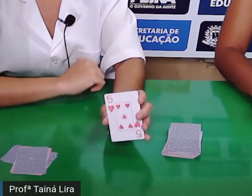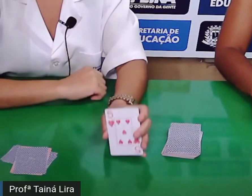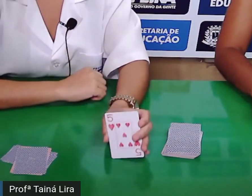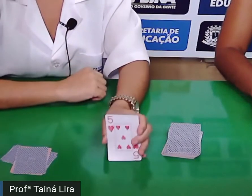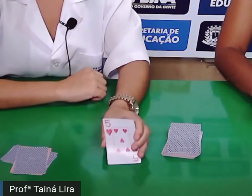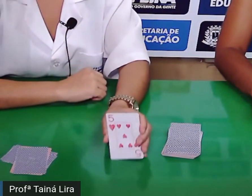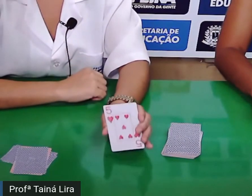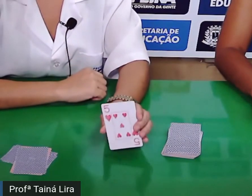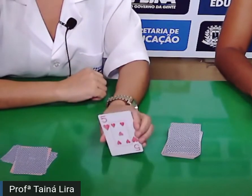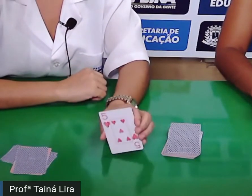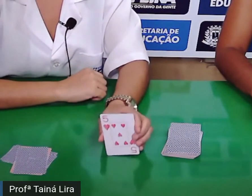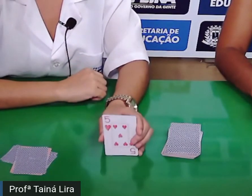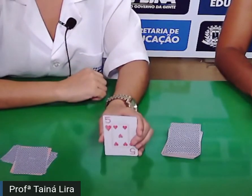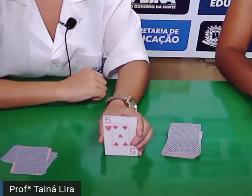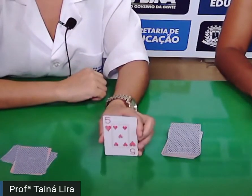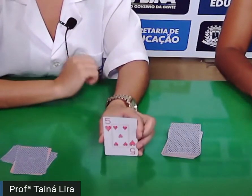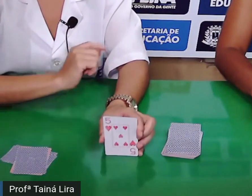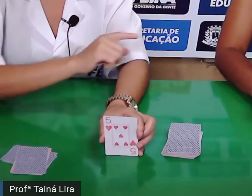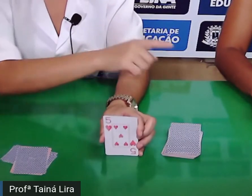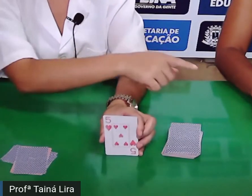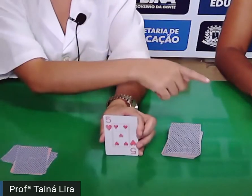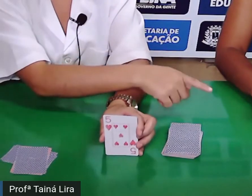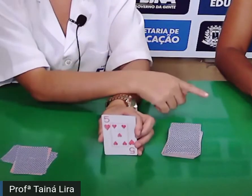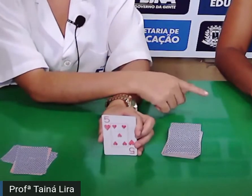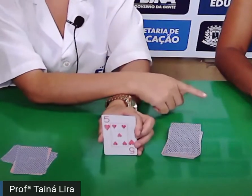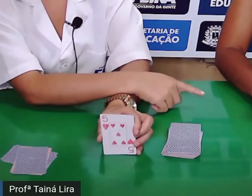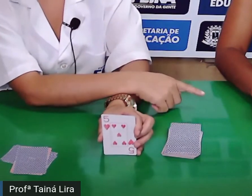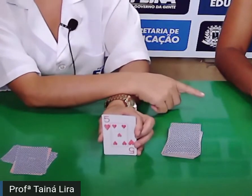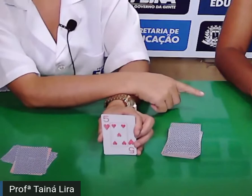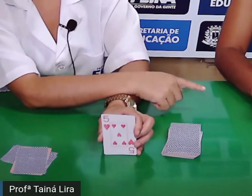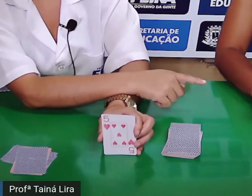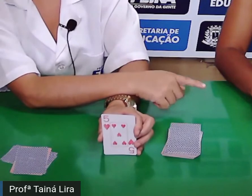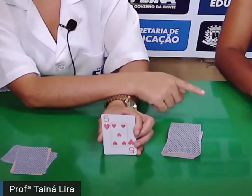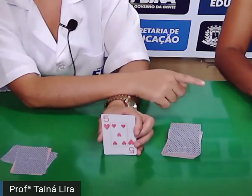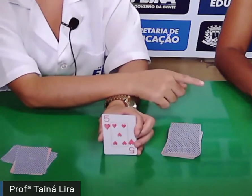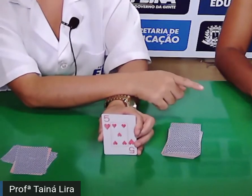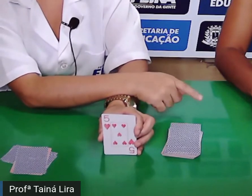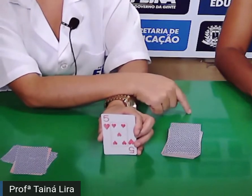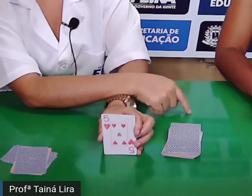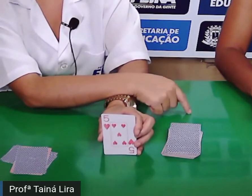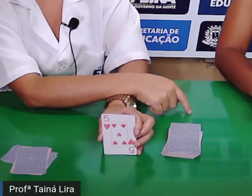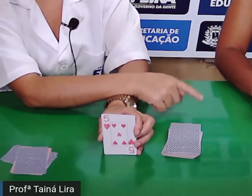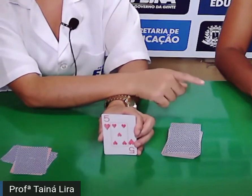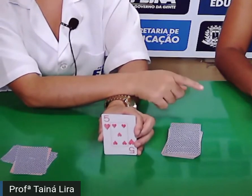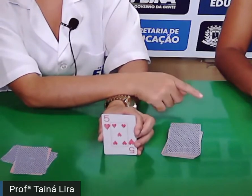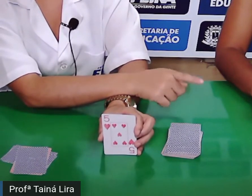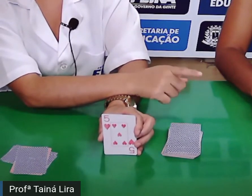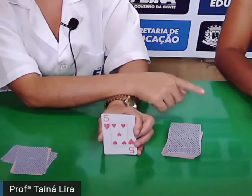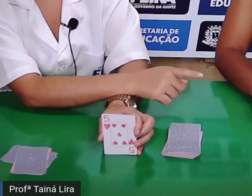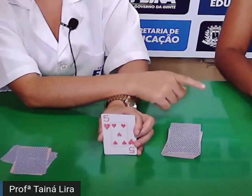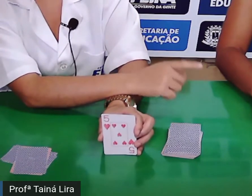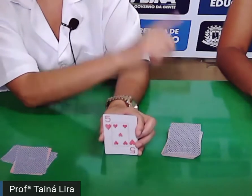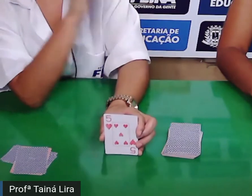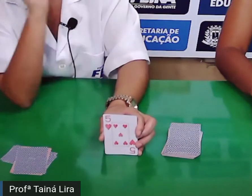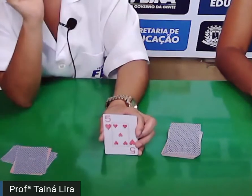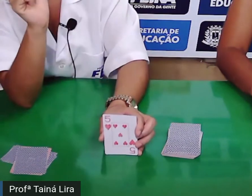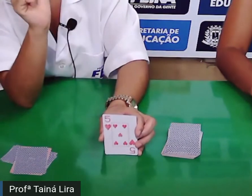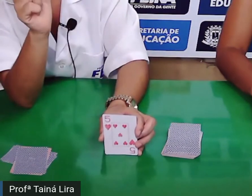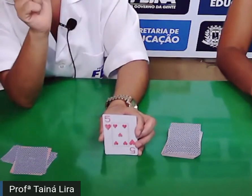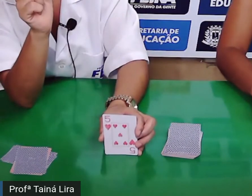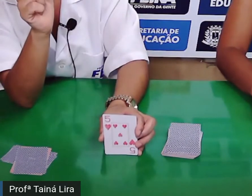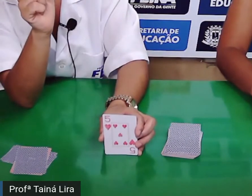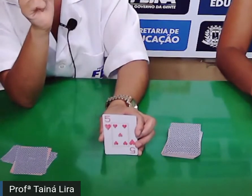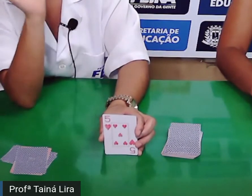O 5, olha lá, para eu tirar aqui, ó, um número maior que 13, eu vou ter que tirar aqui pelo